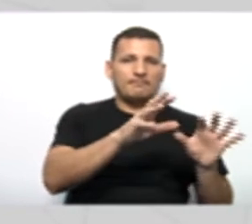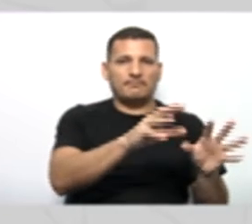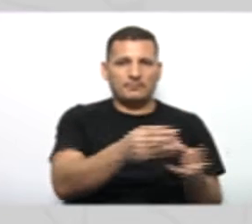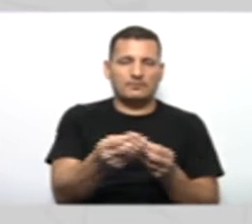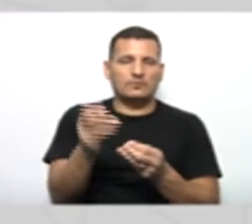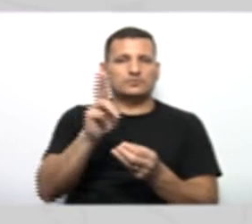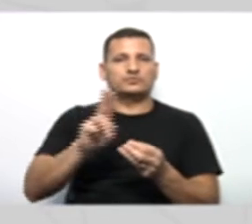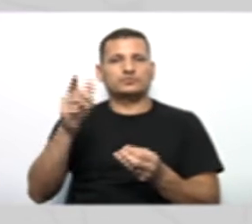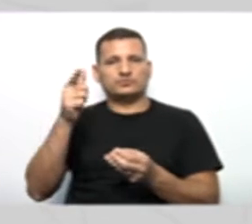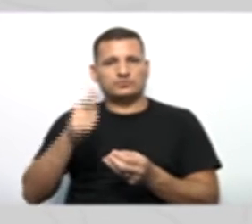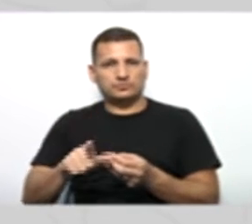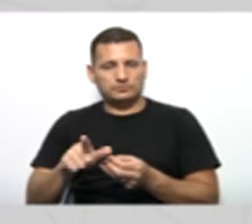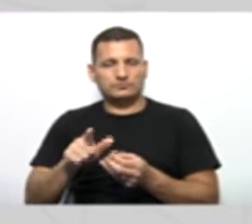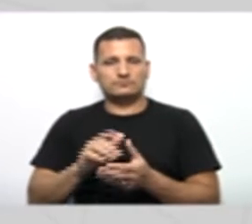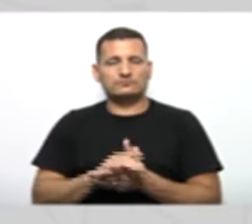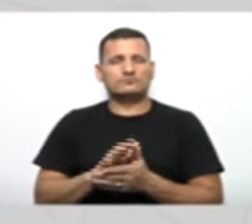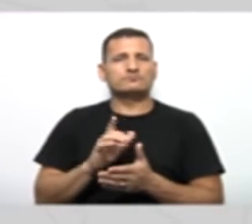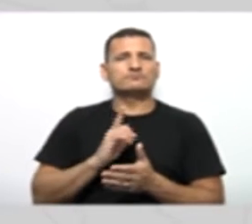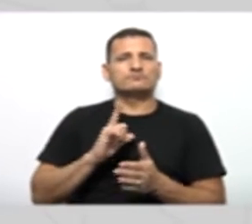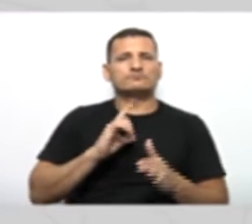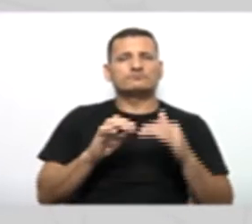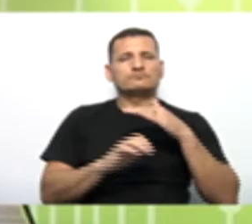empresa que produz